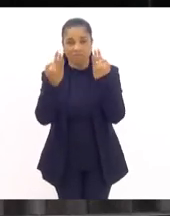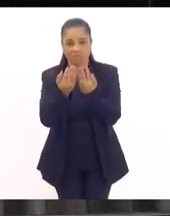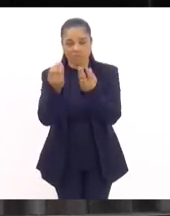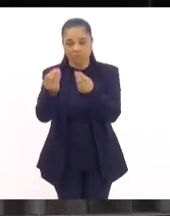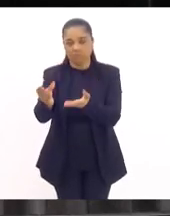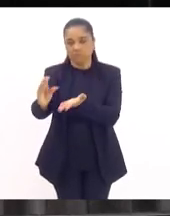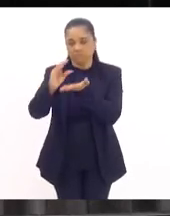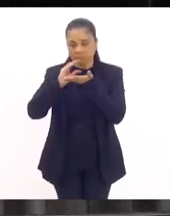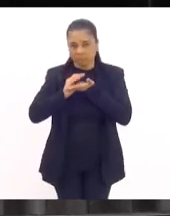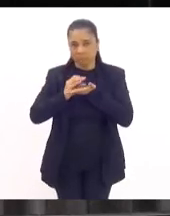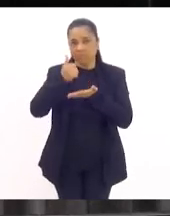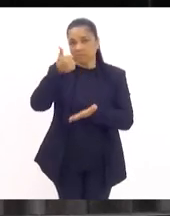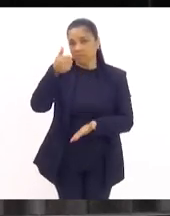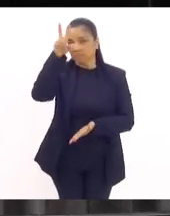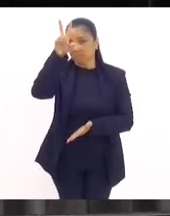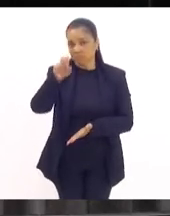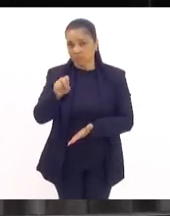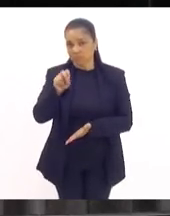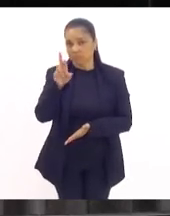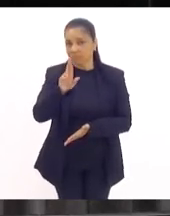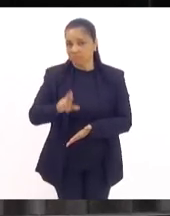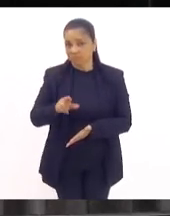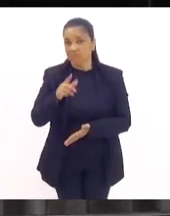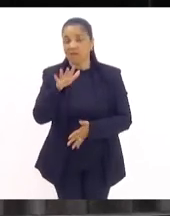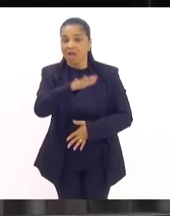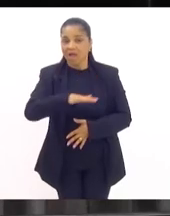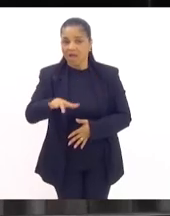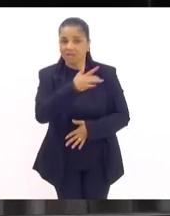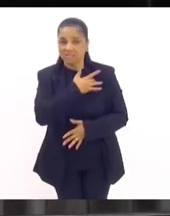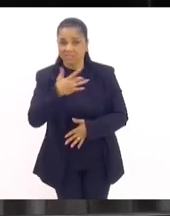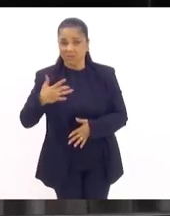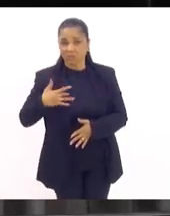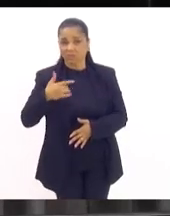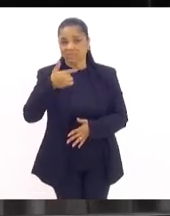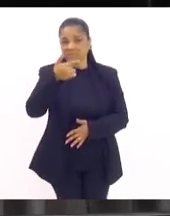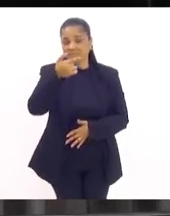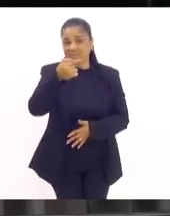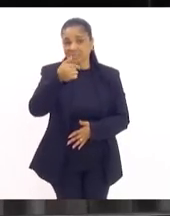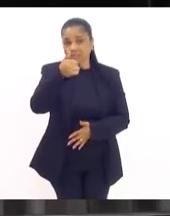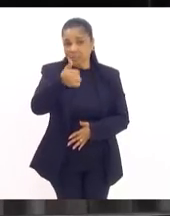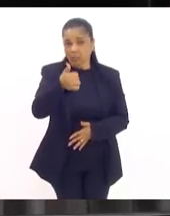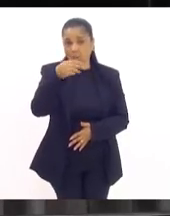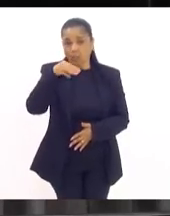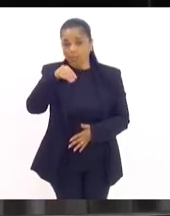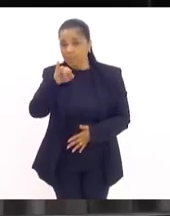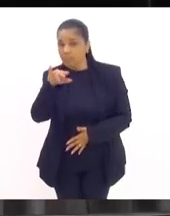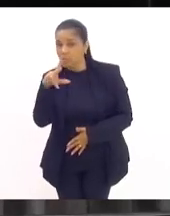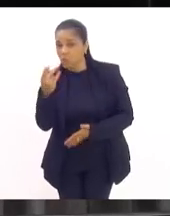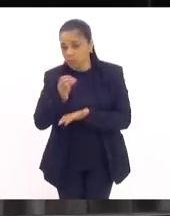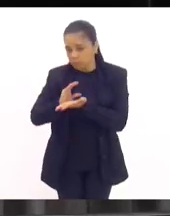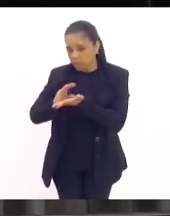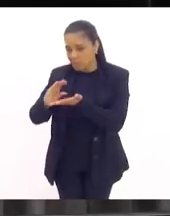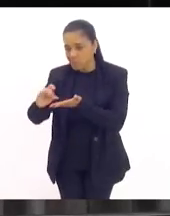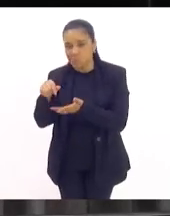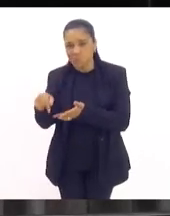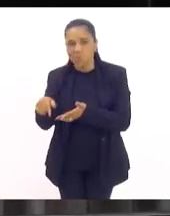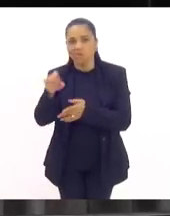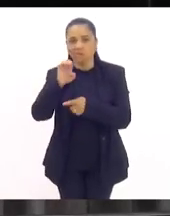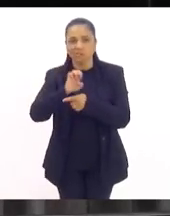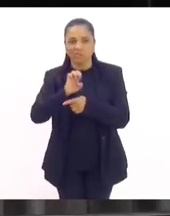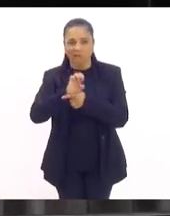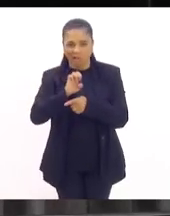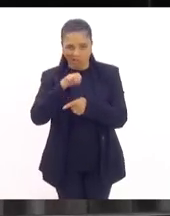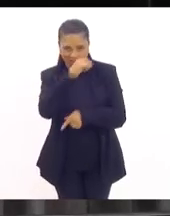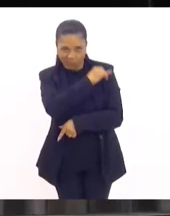R$ 150,00. Na área da saúde, foram 71 milhões de recursos destinados aqui para o Estado